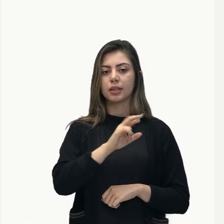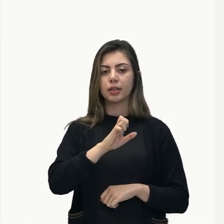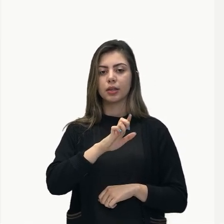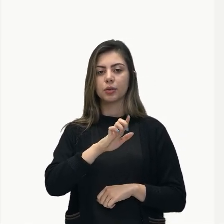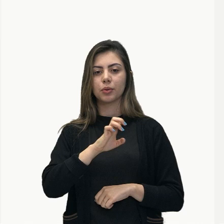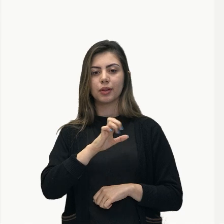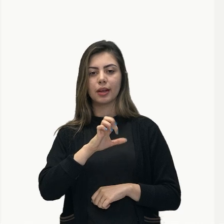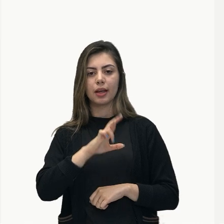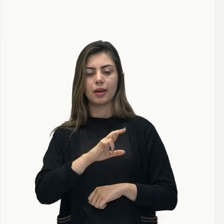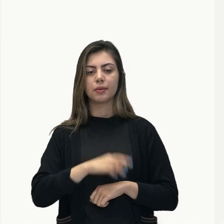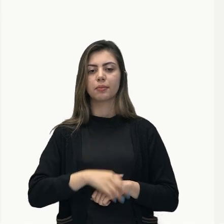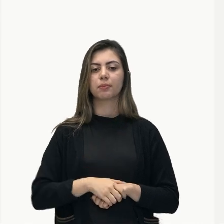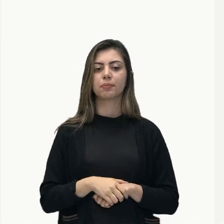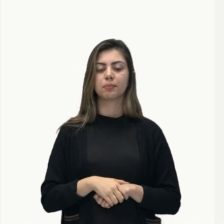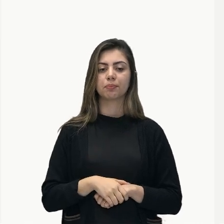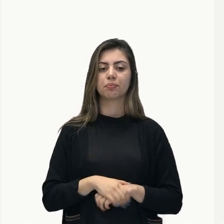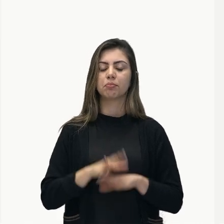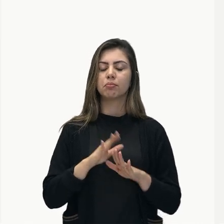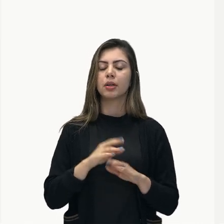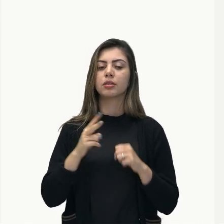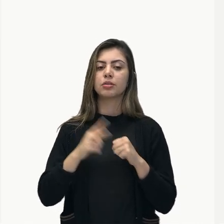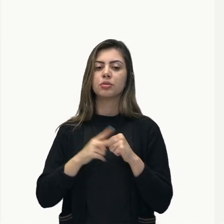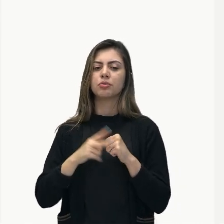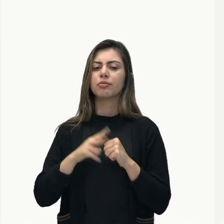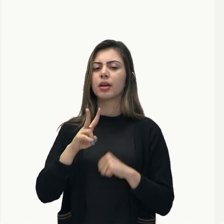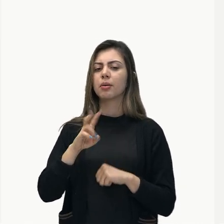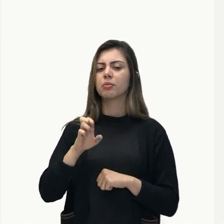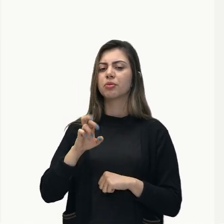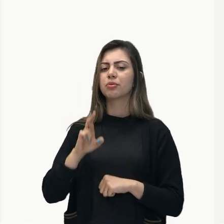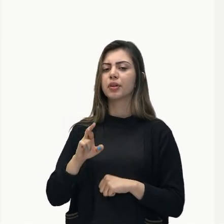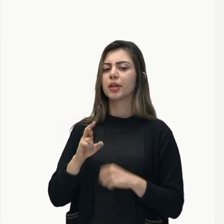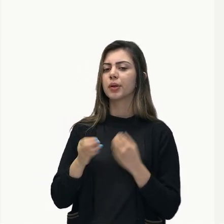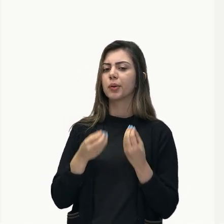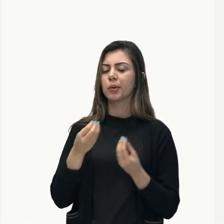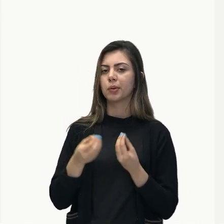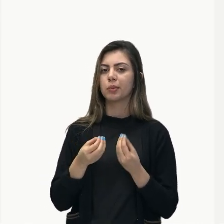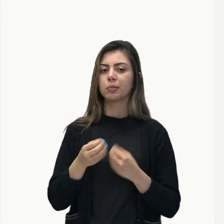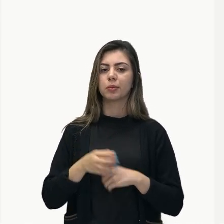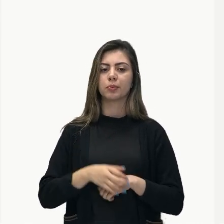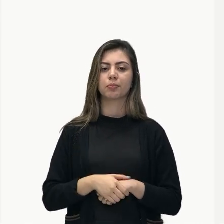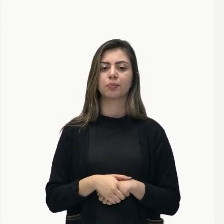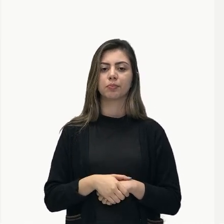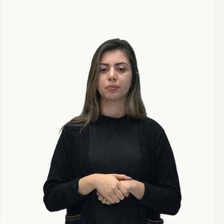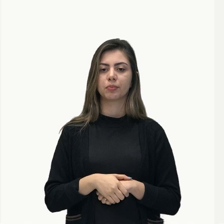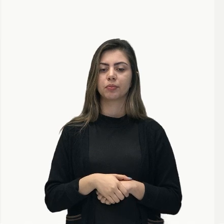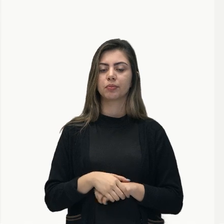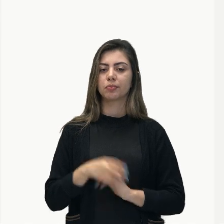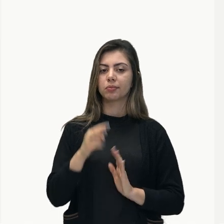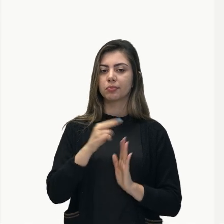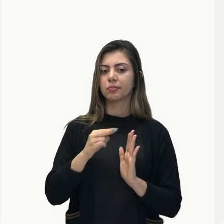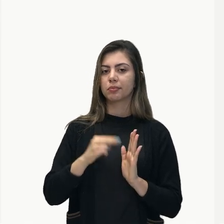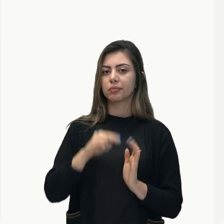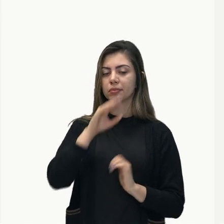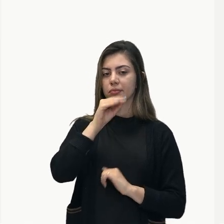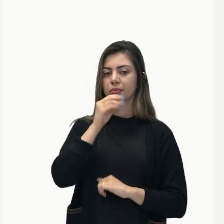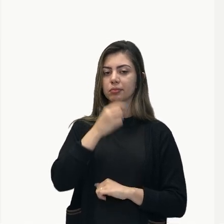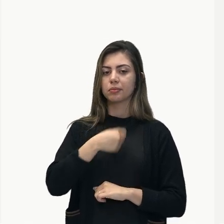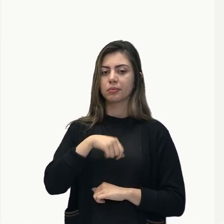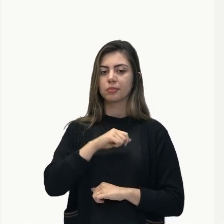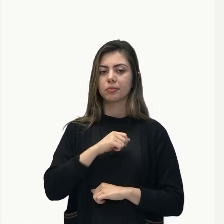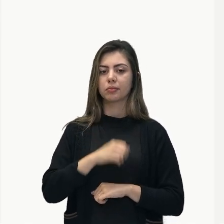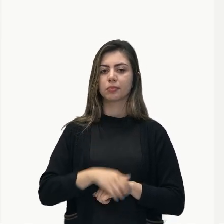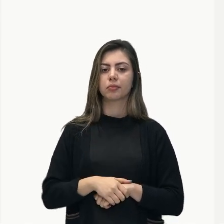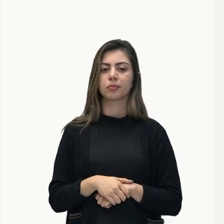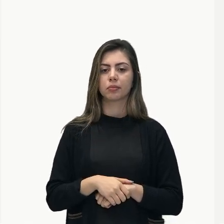desinências, totalmente. E o verbo ver, professor? Aunque las desinências sejam iguais, esta